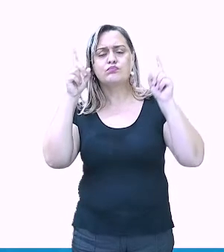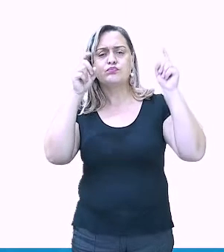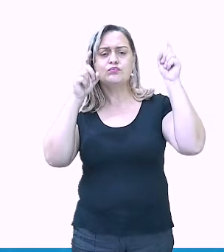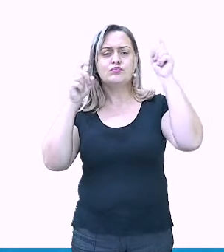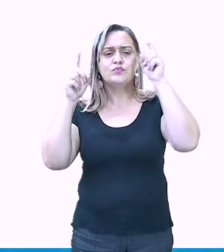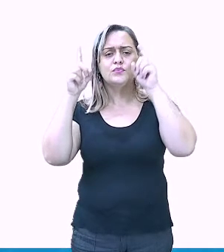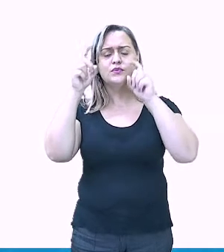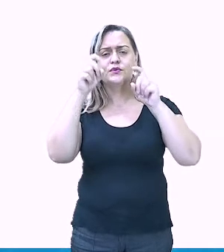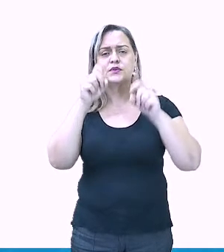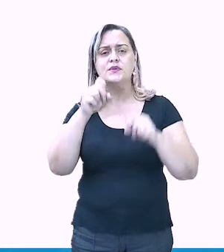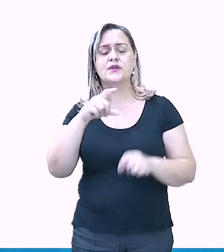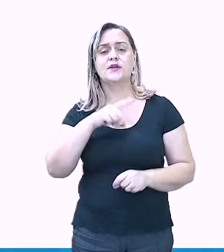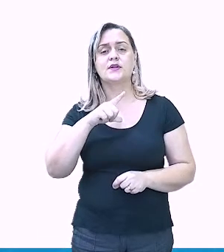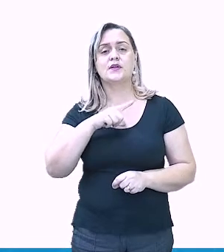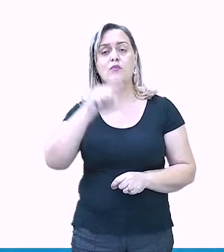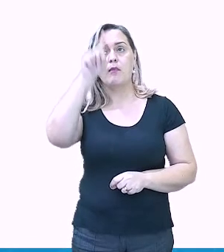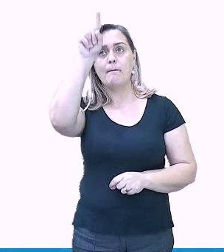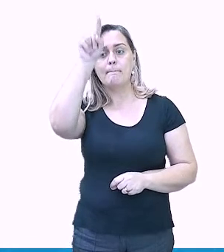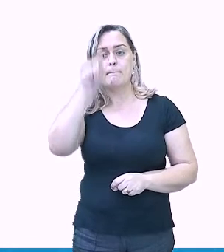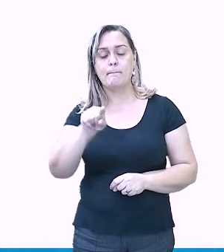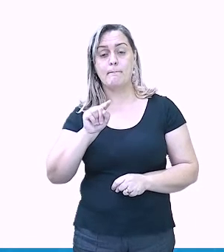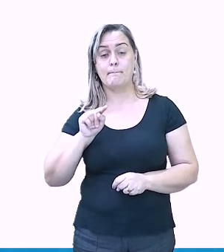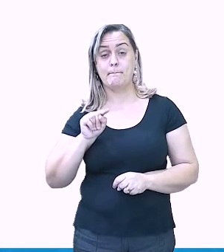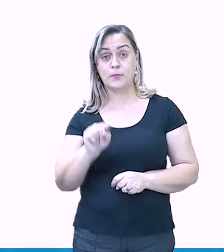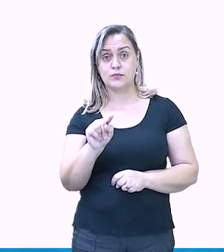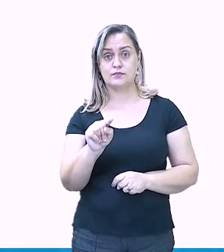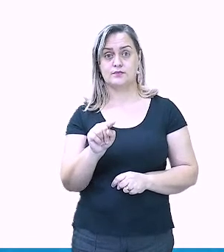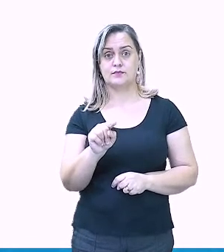um ponto de exclamação. Isso aí.